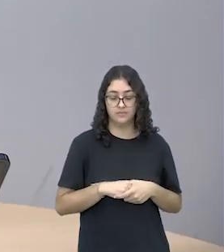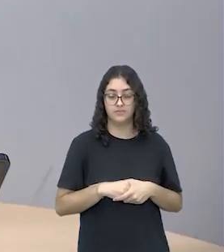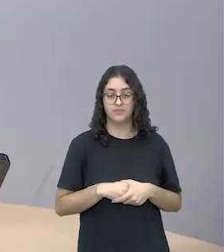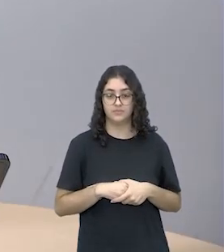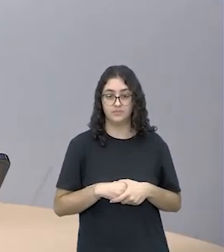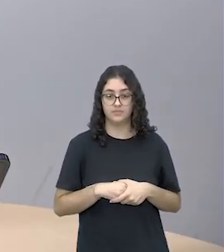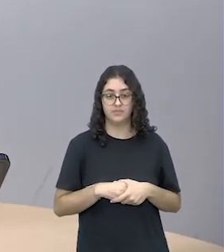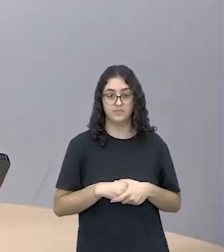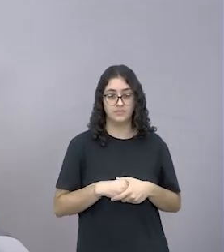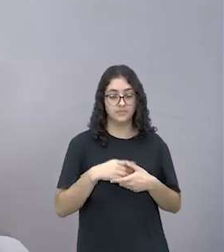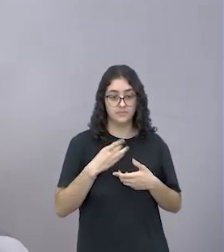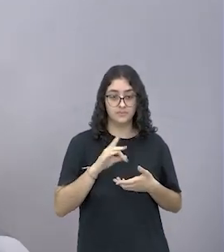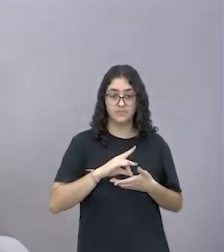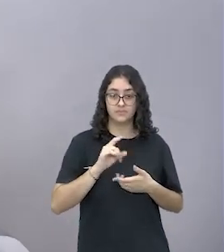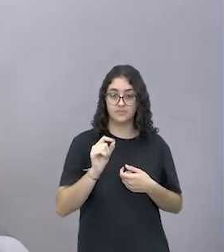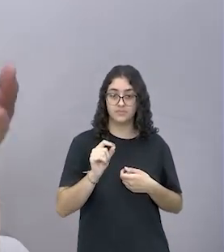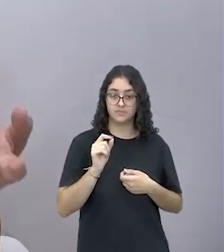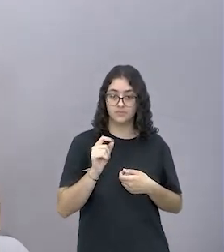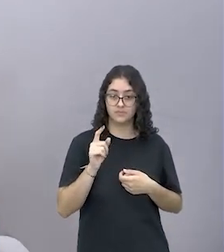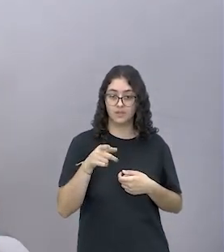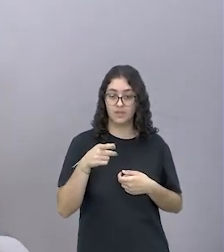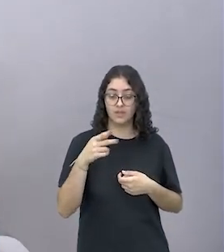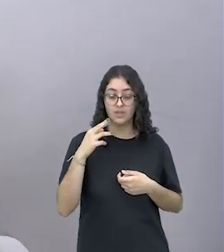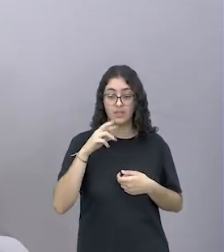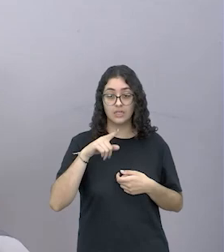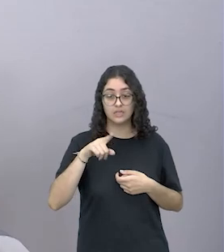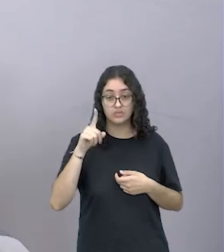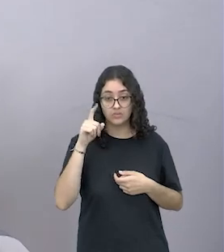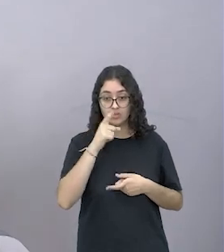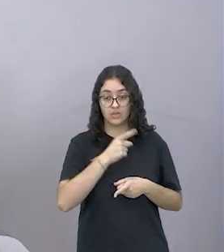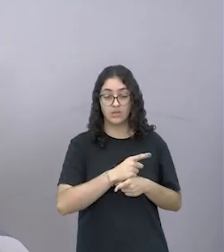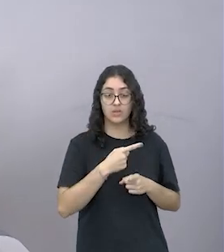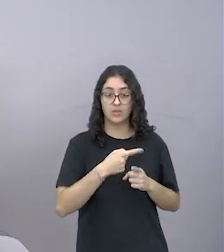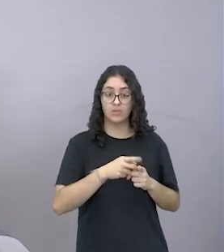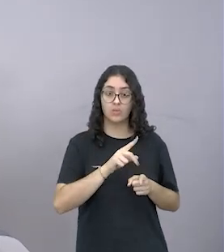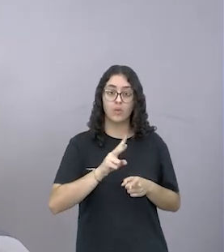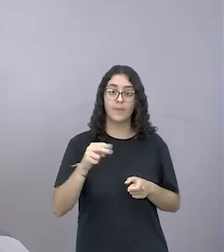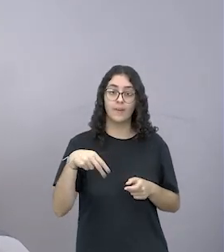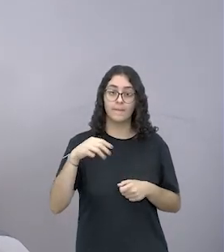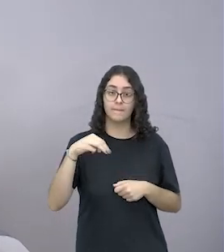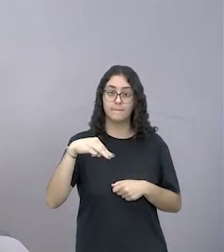Então, Porque, na verdade, ela ainda é mais rara ainda porque ela é chamada de mosaico.